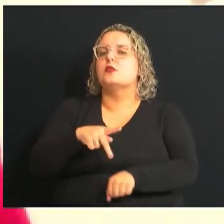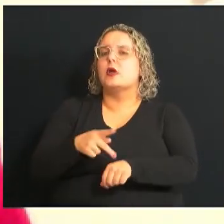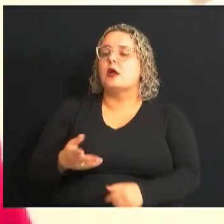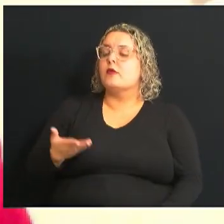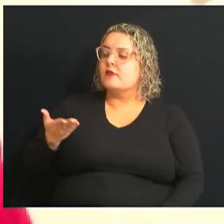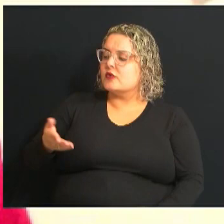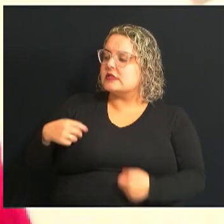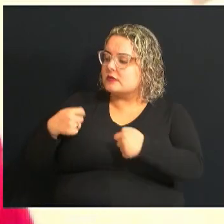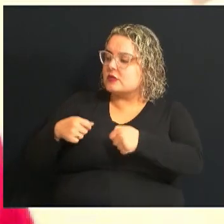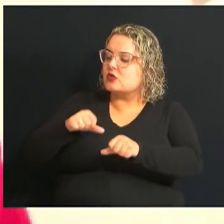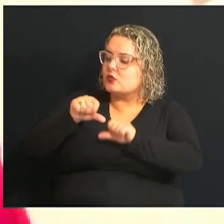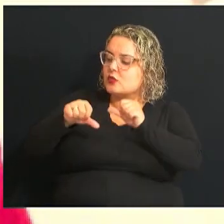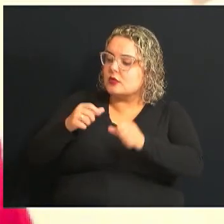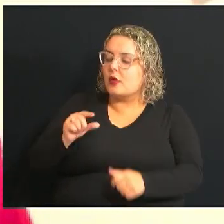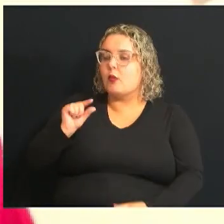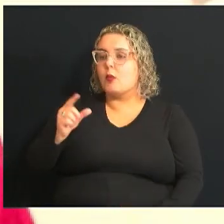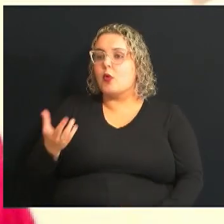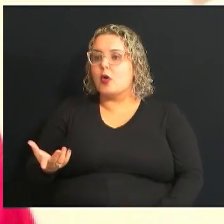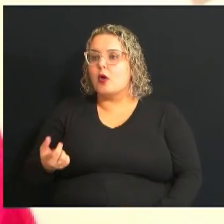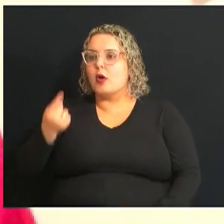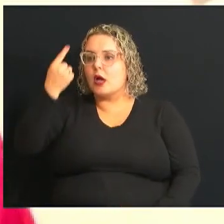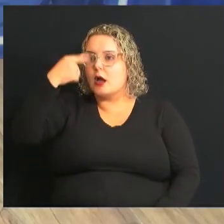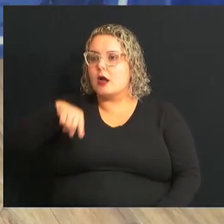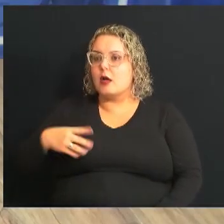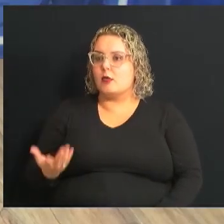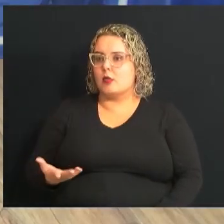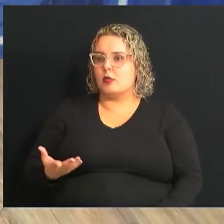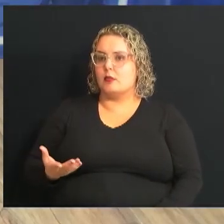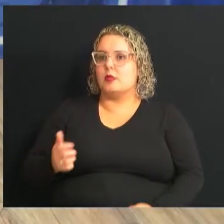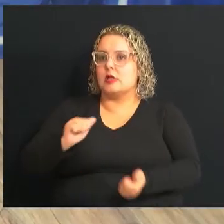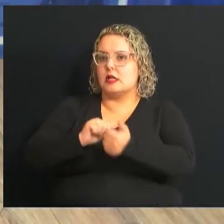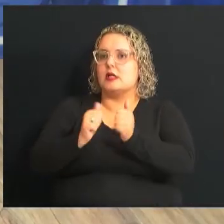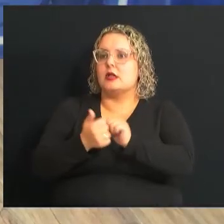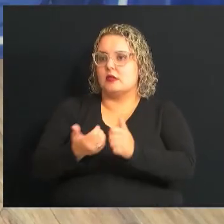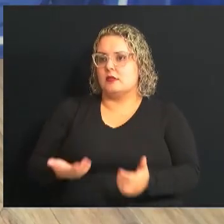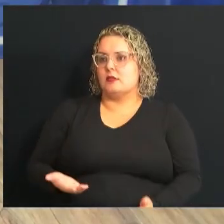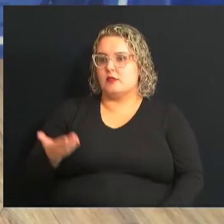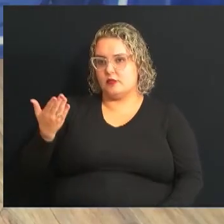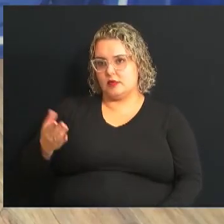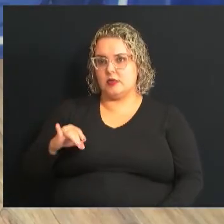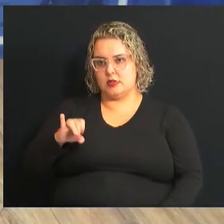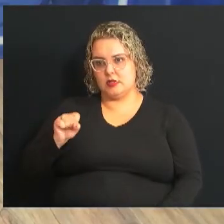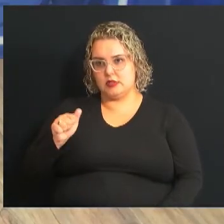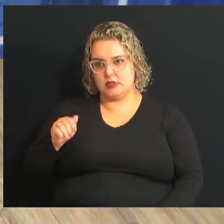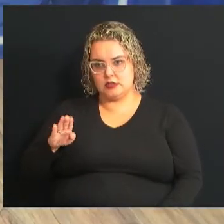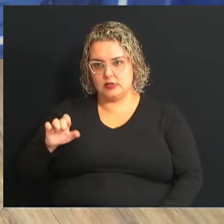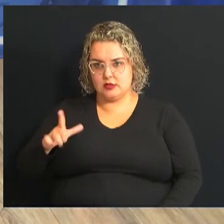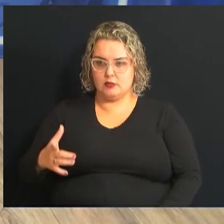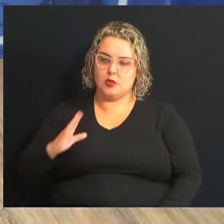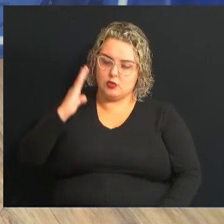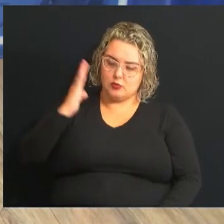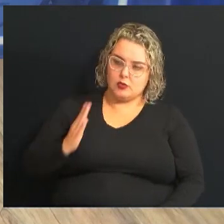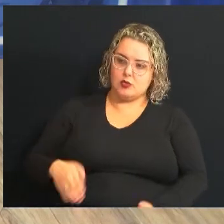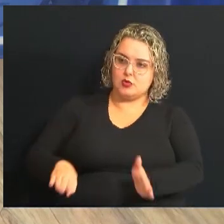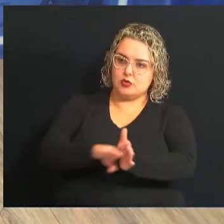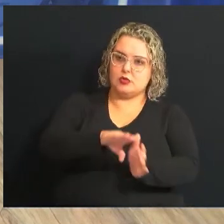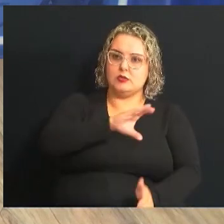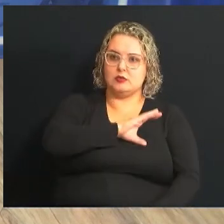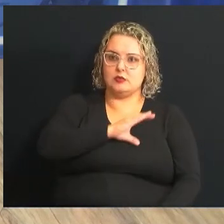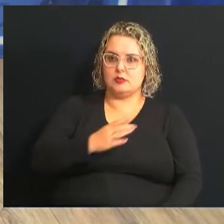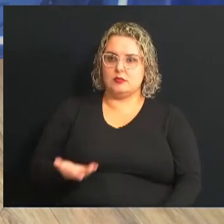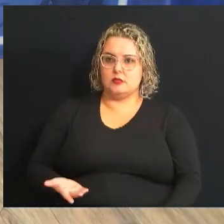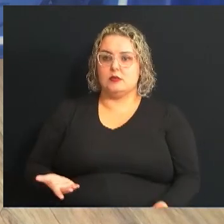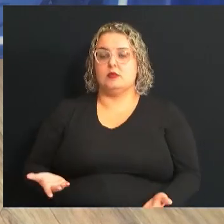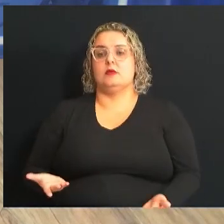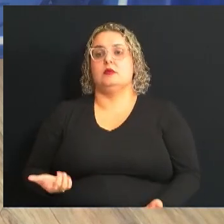um pouco a sua personalidade para poder se adaptar? Você era uma Isabel no Brasil, quando chega no Canadá você fala, mas e aí, eu vou ser